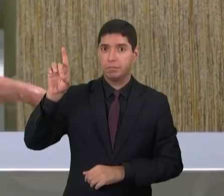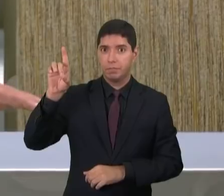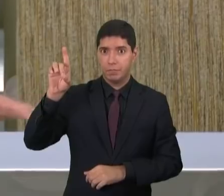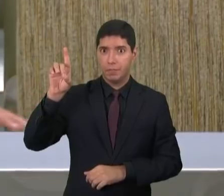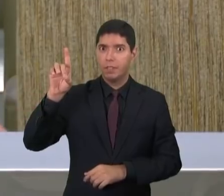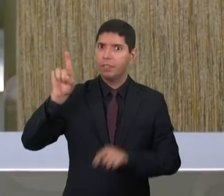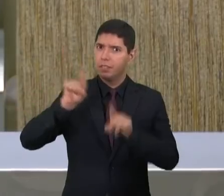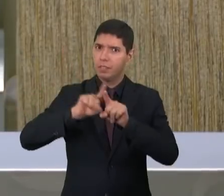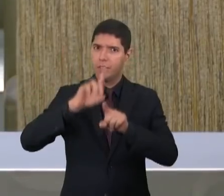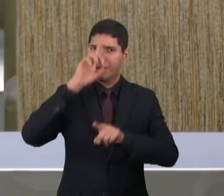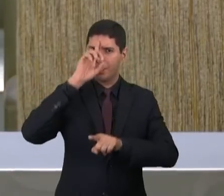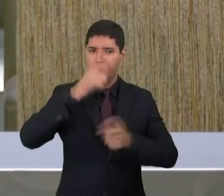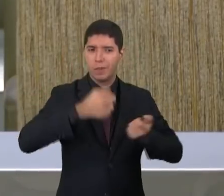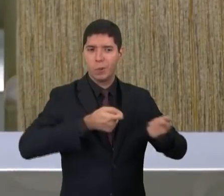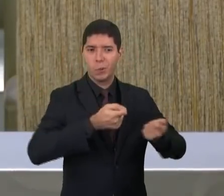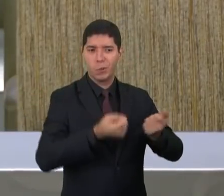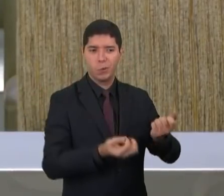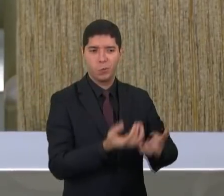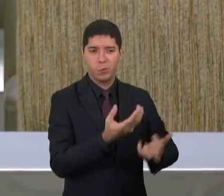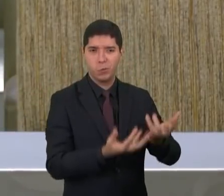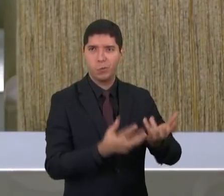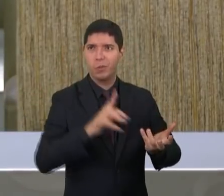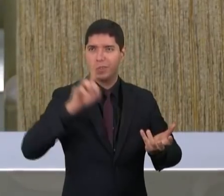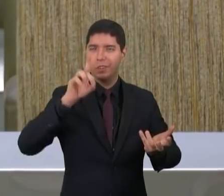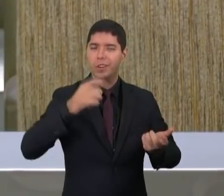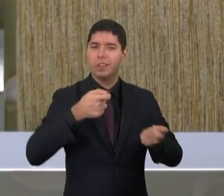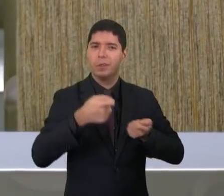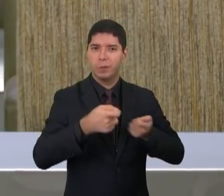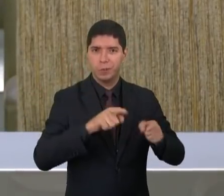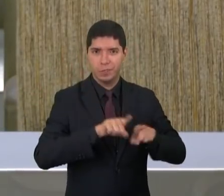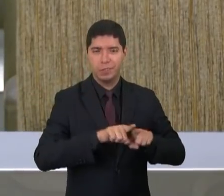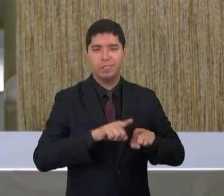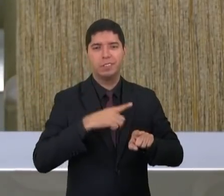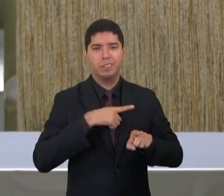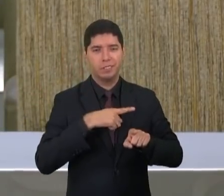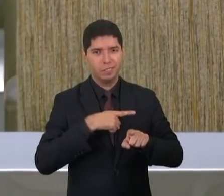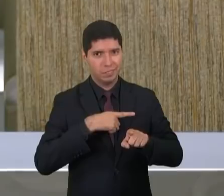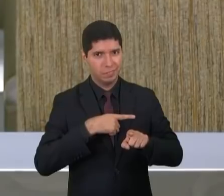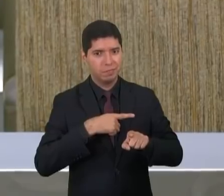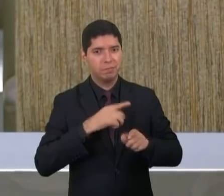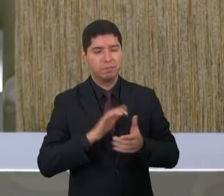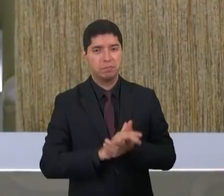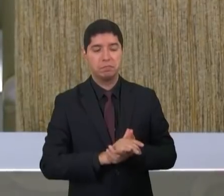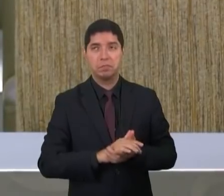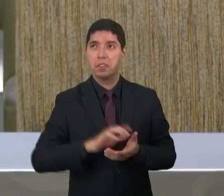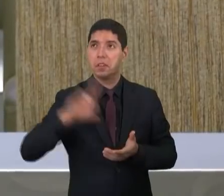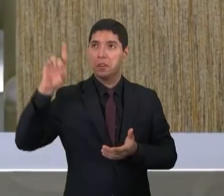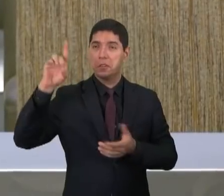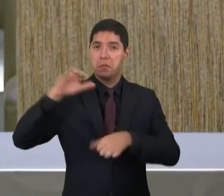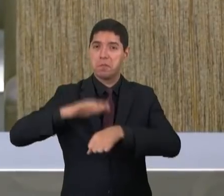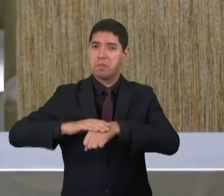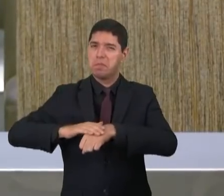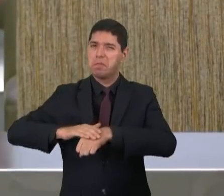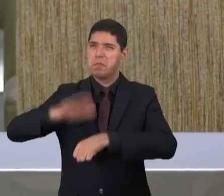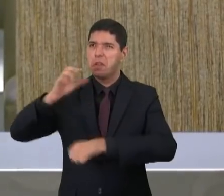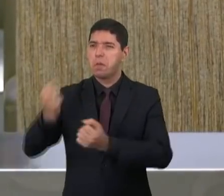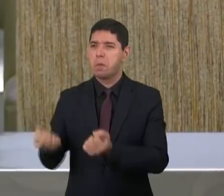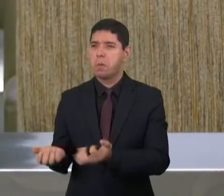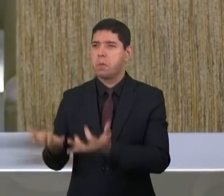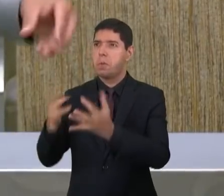consumidor. Aleluia. O fogo de Jeová é mais quente do que o fogo de Nabucodonosor. O fogo